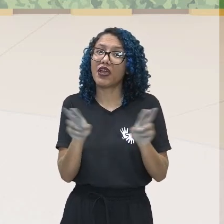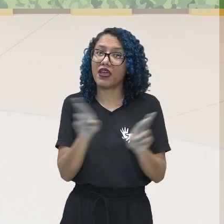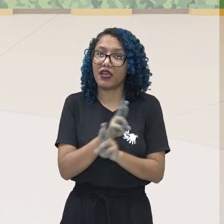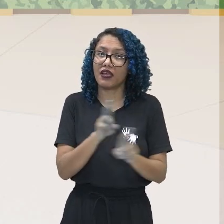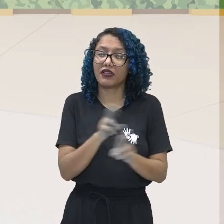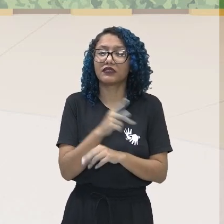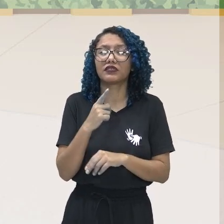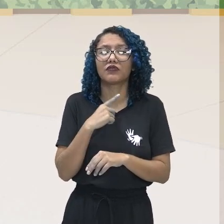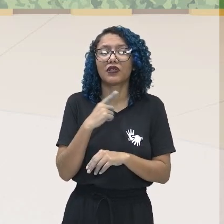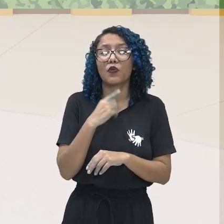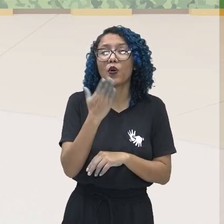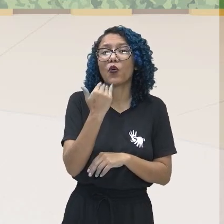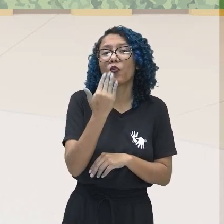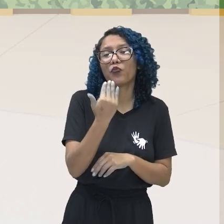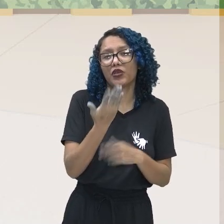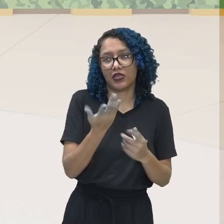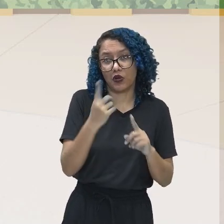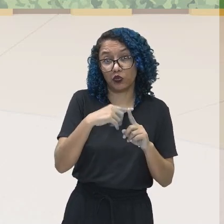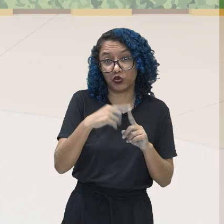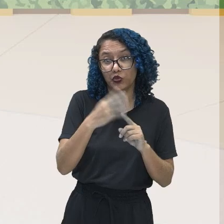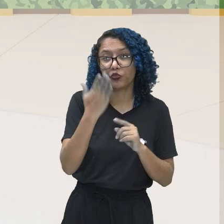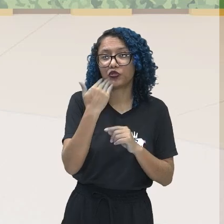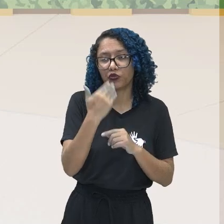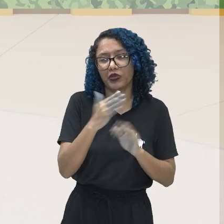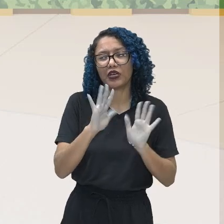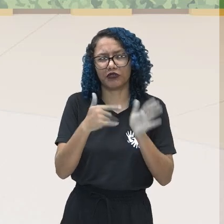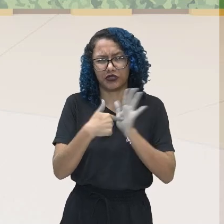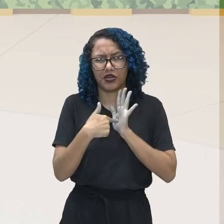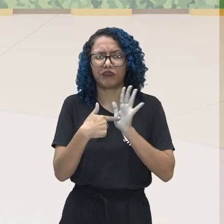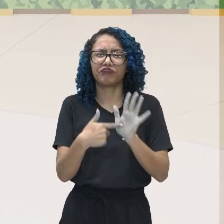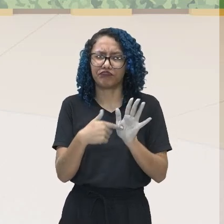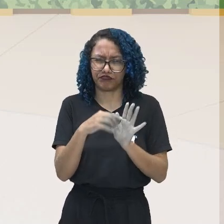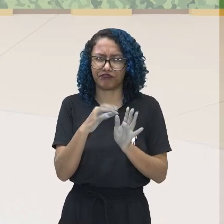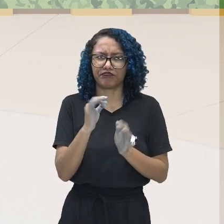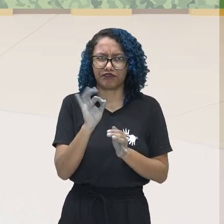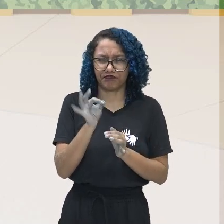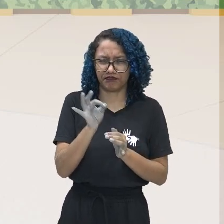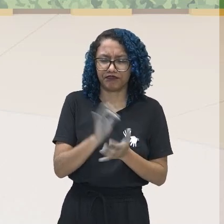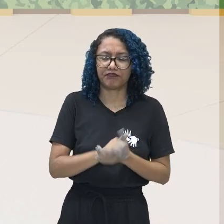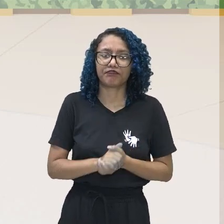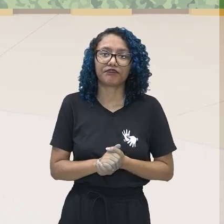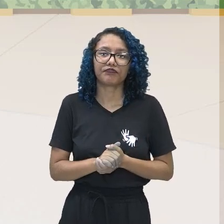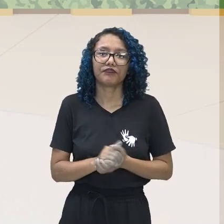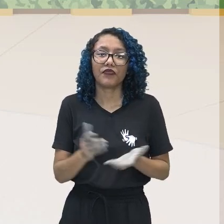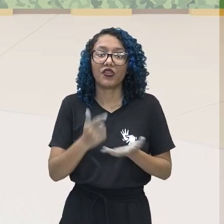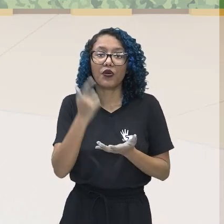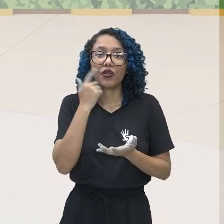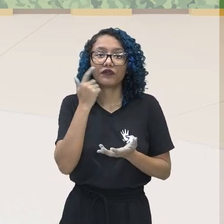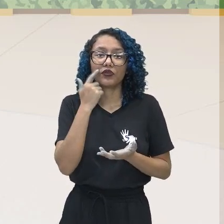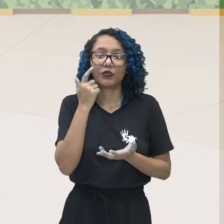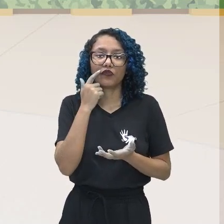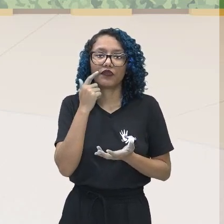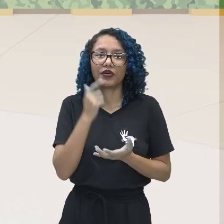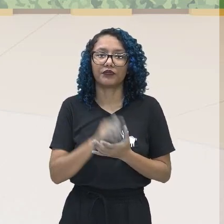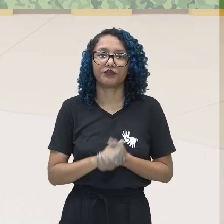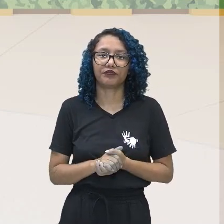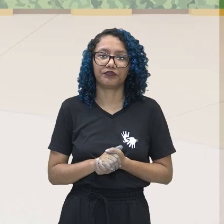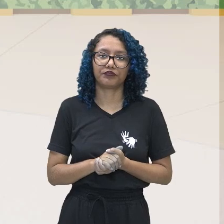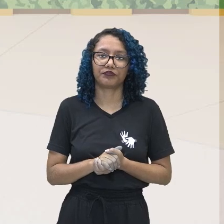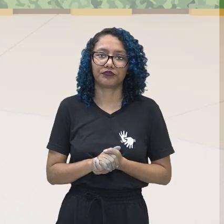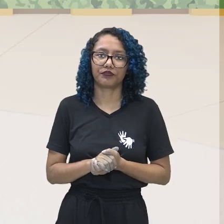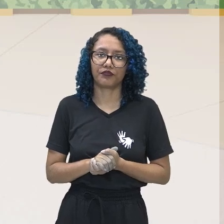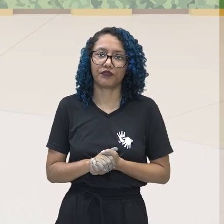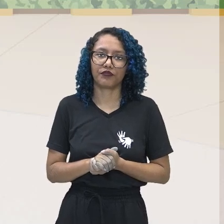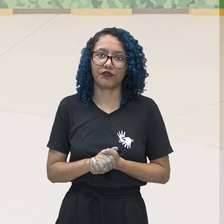essas pessoas estão comendo, como eu mostrei agora há pouco nessa informação. Então, vamos aí dar uma olhada mais a fundo o que